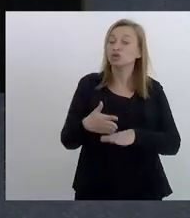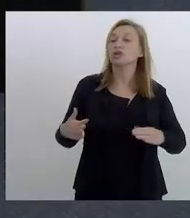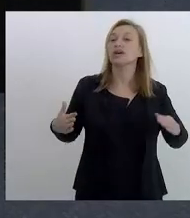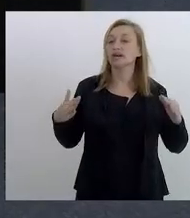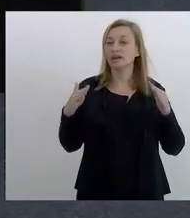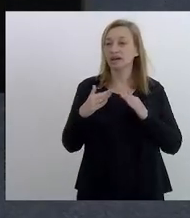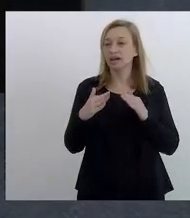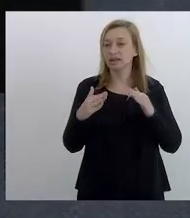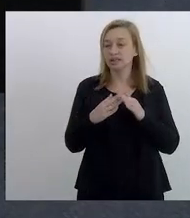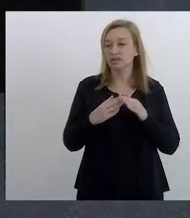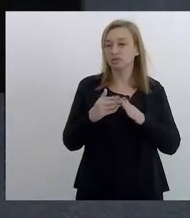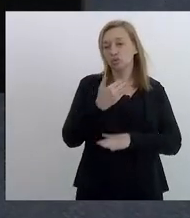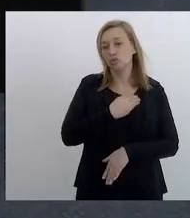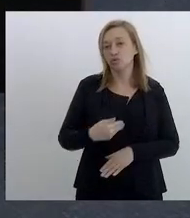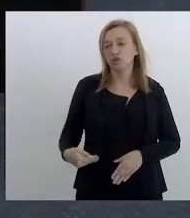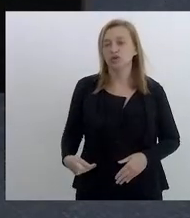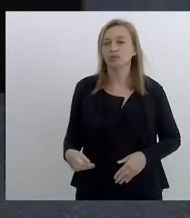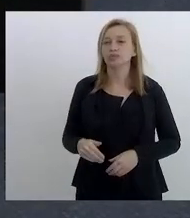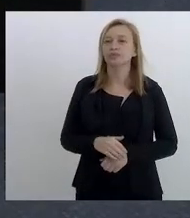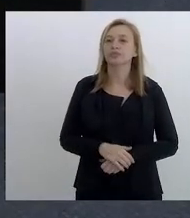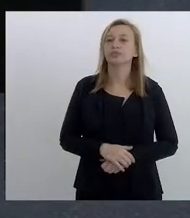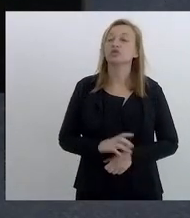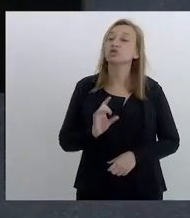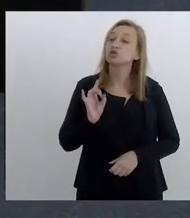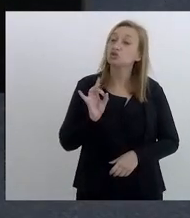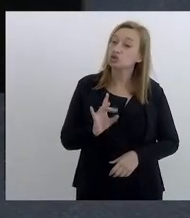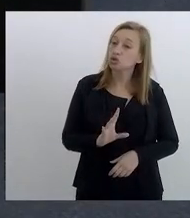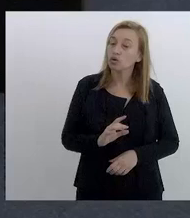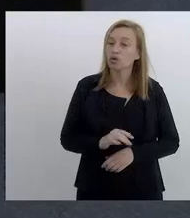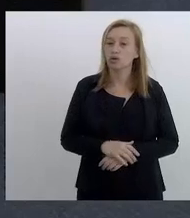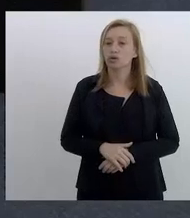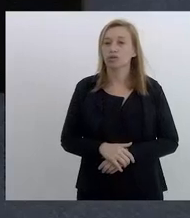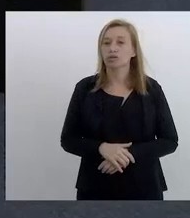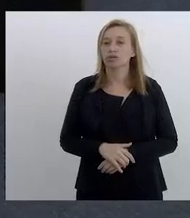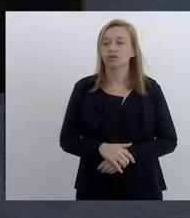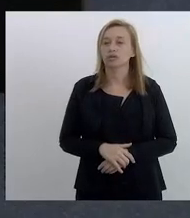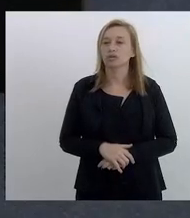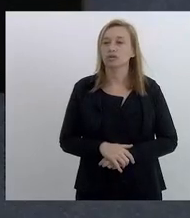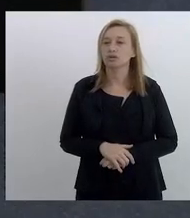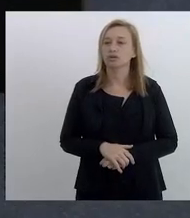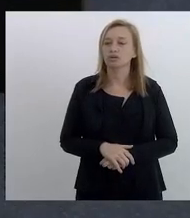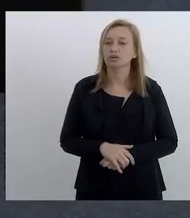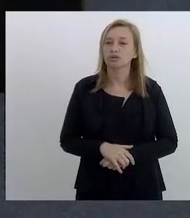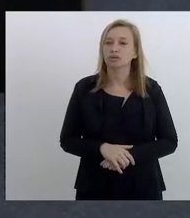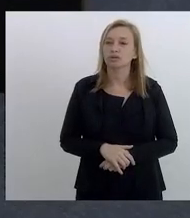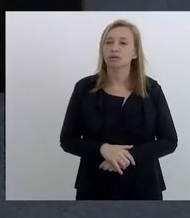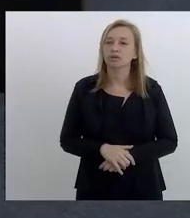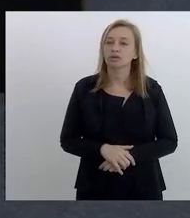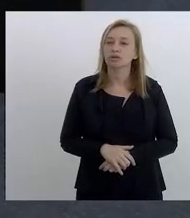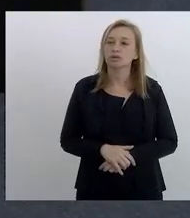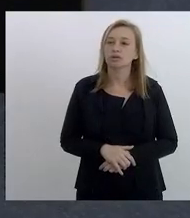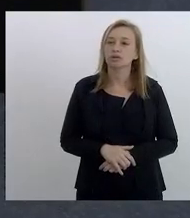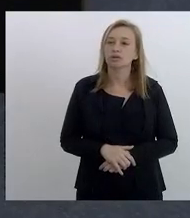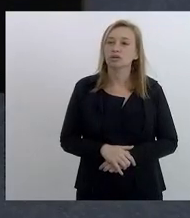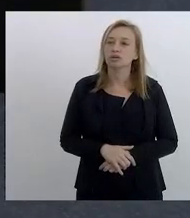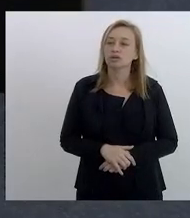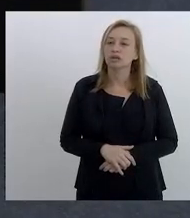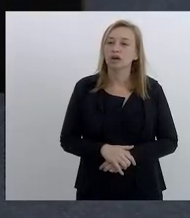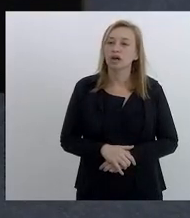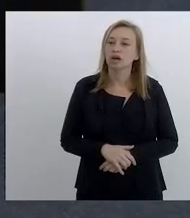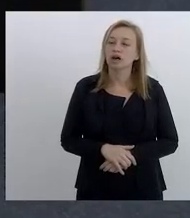governo só contemplou a expectativa de redução de